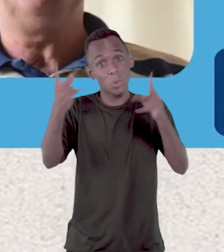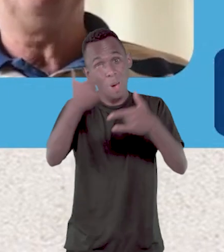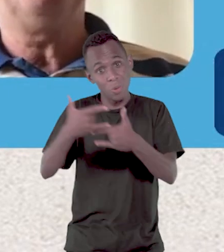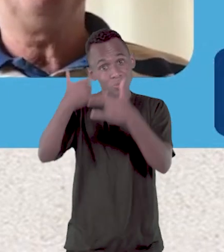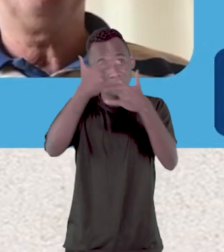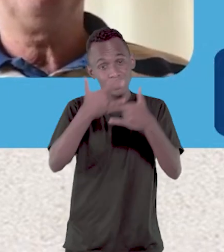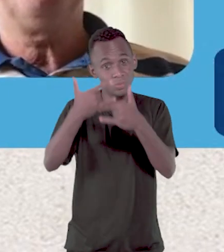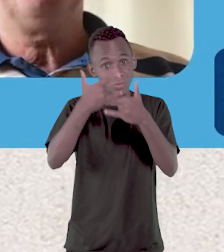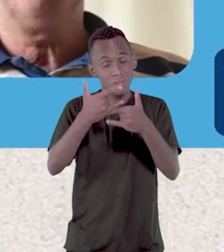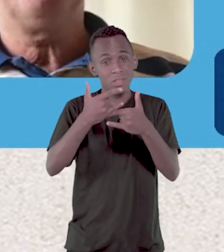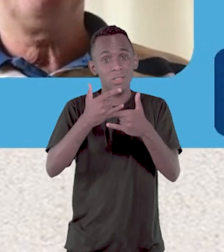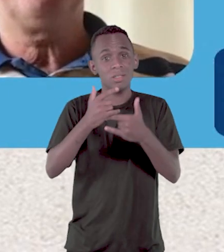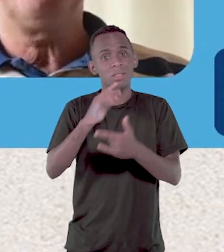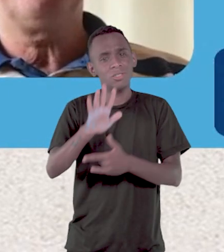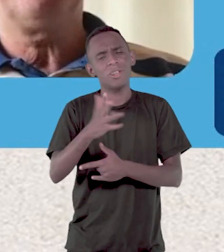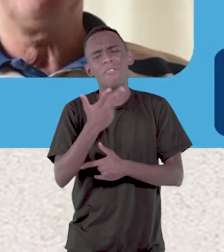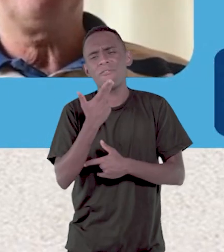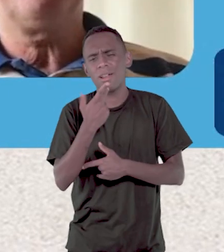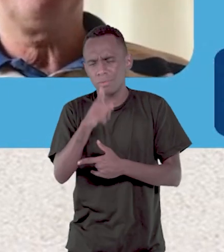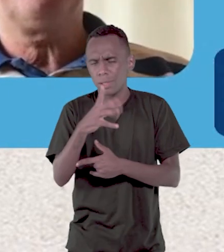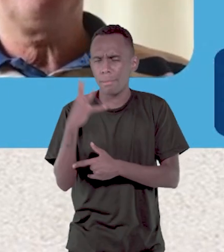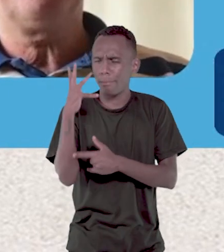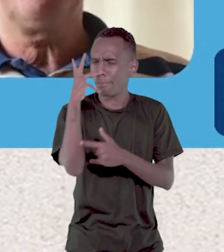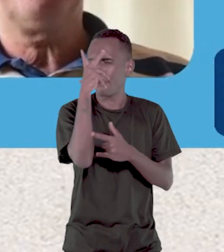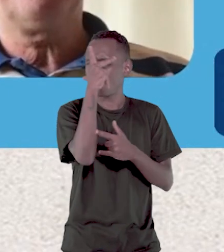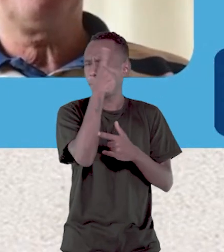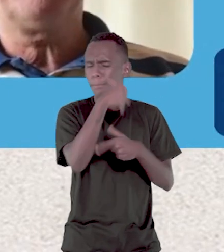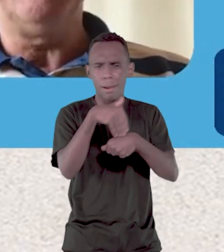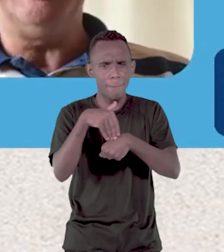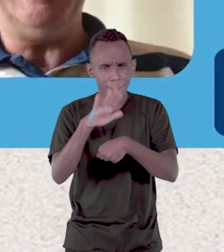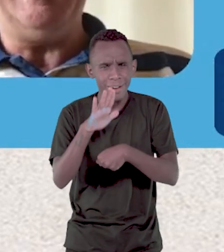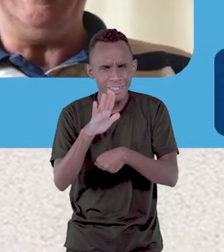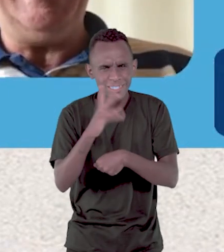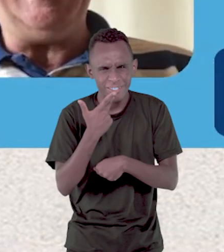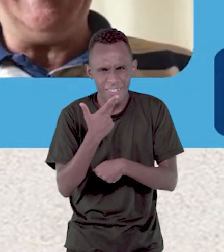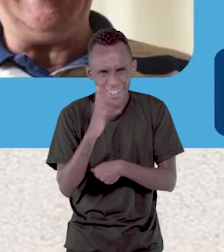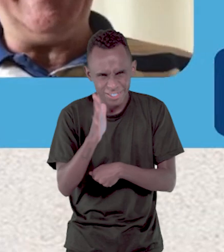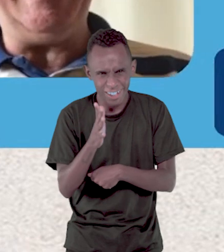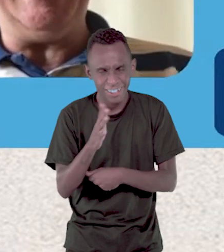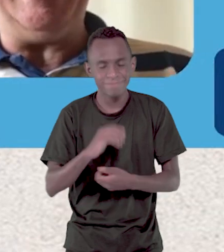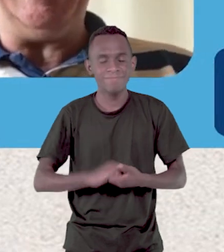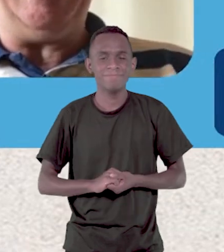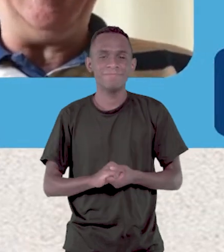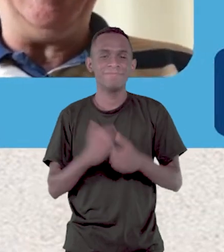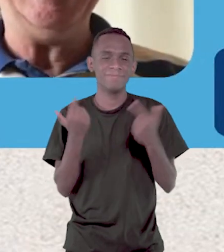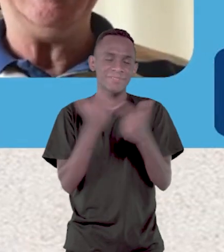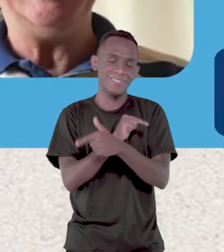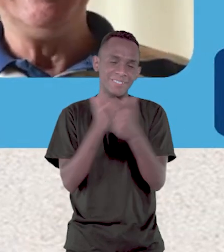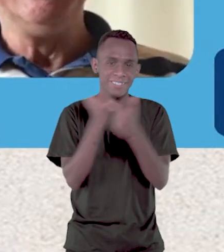né? Pois é, Luiz. Já te falei que você é bonito demais, já, né?